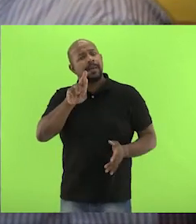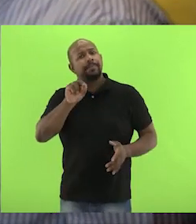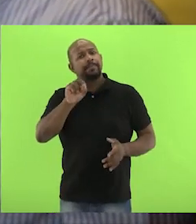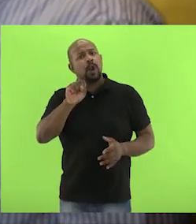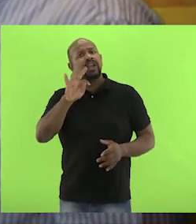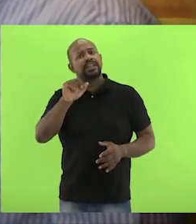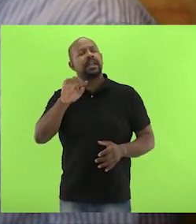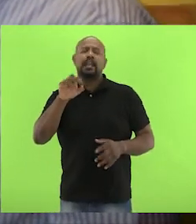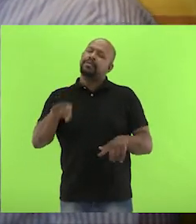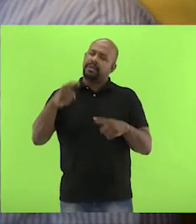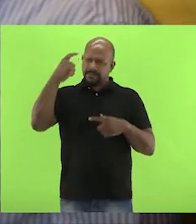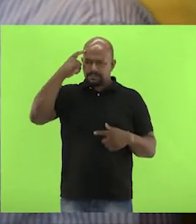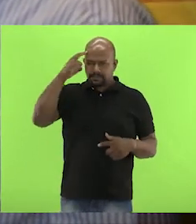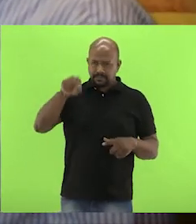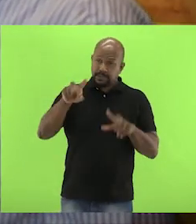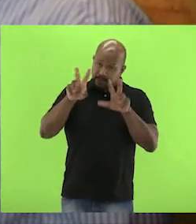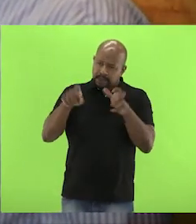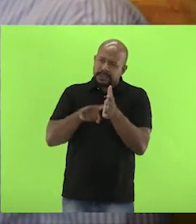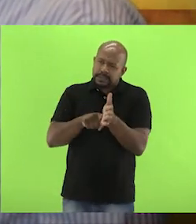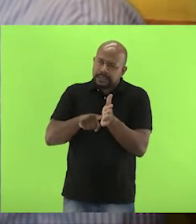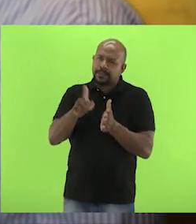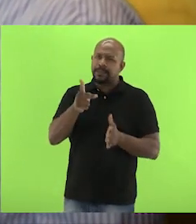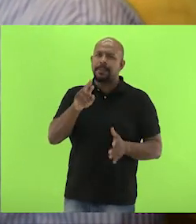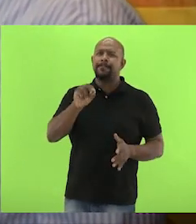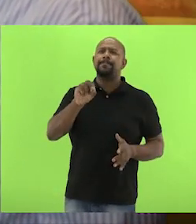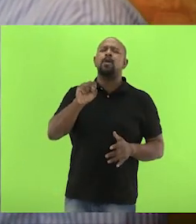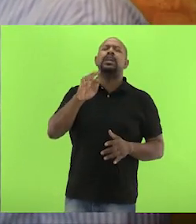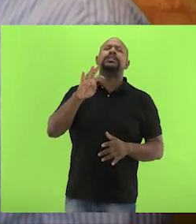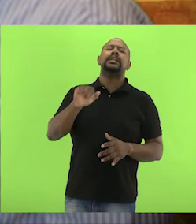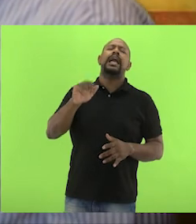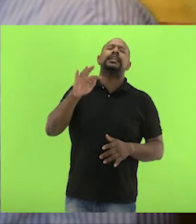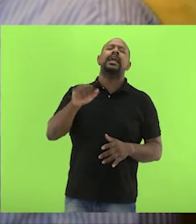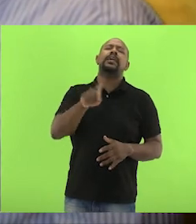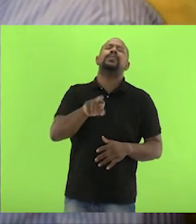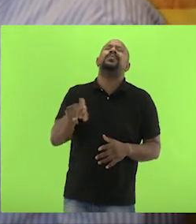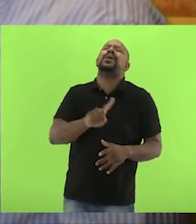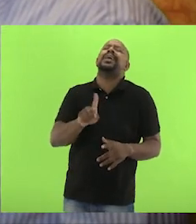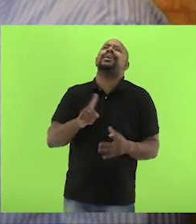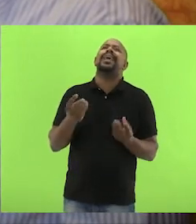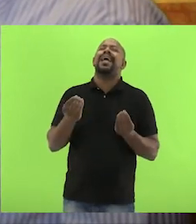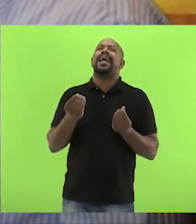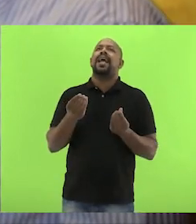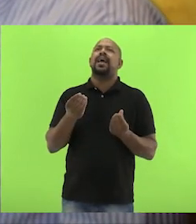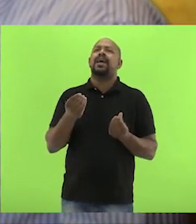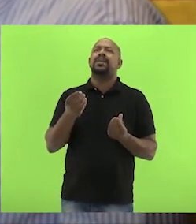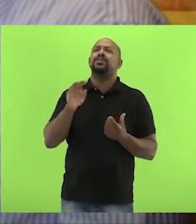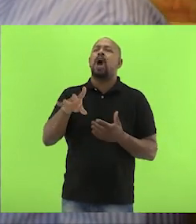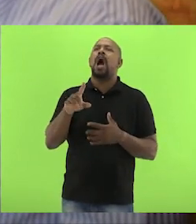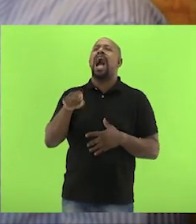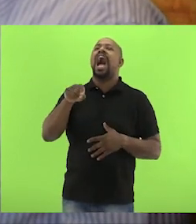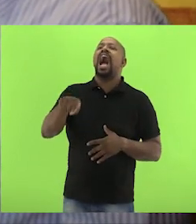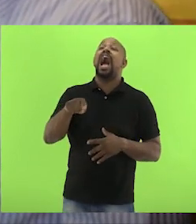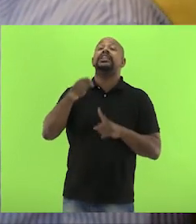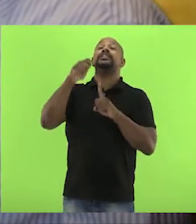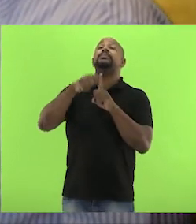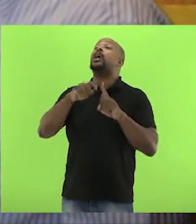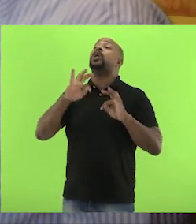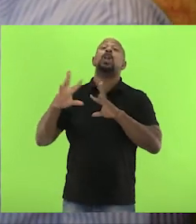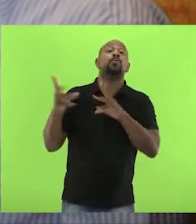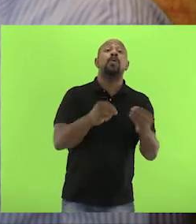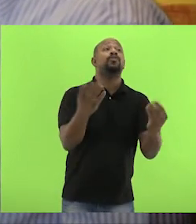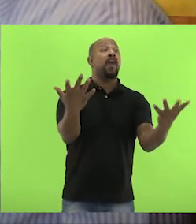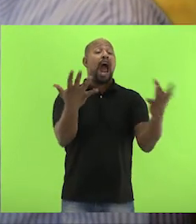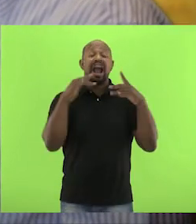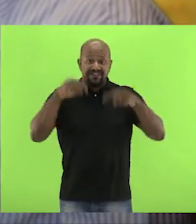Cláudio. O exame de próstata, ele não é uma coisa que deve ser vista como uma medida isolada. Olha, esse mês todo mundo vem aqui fazer exame